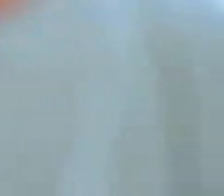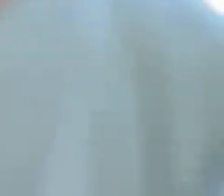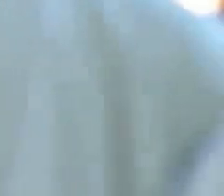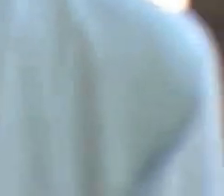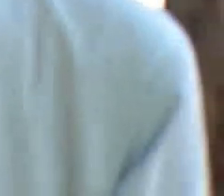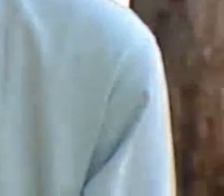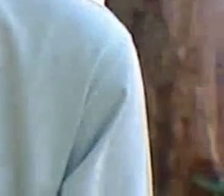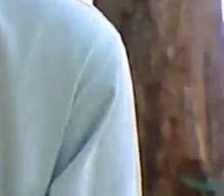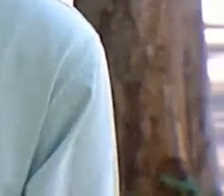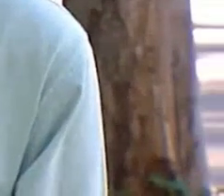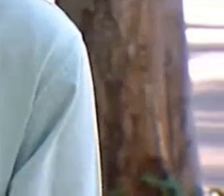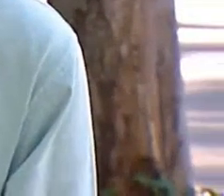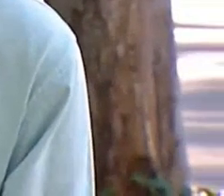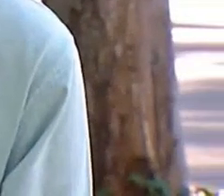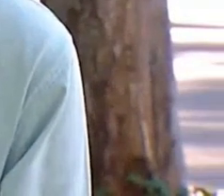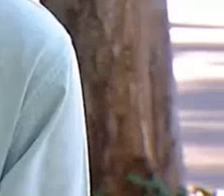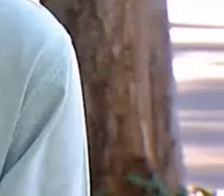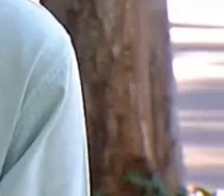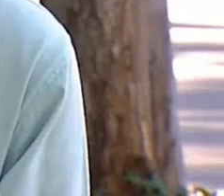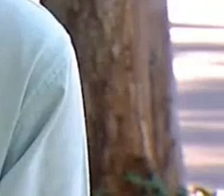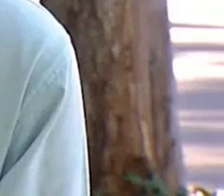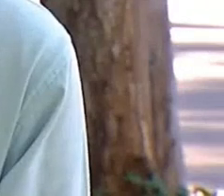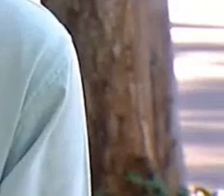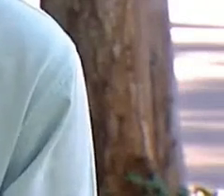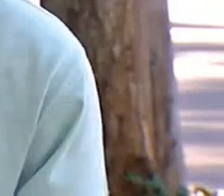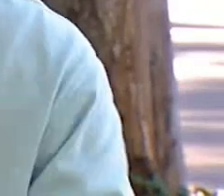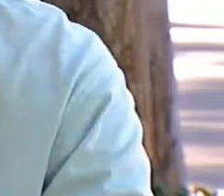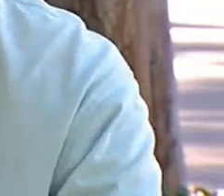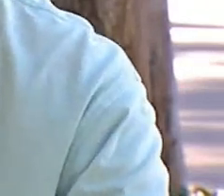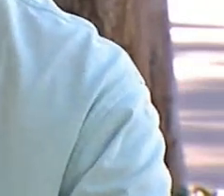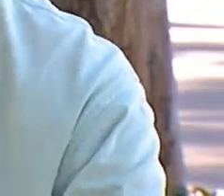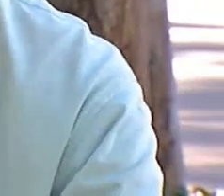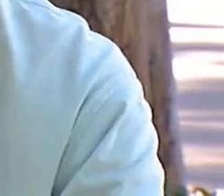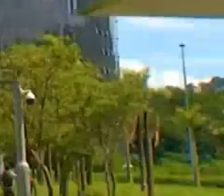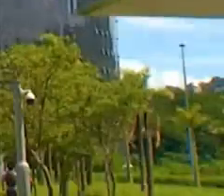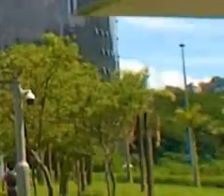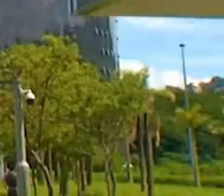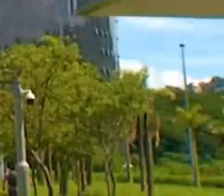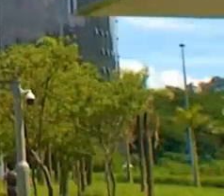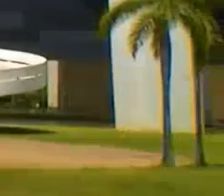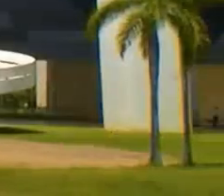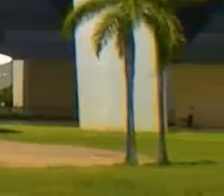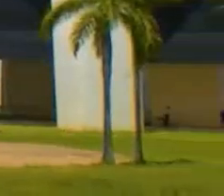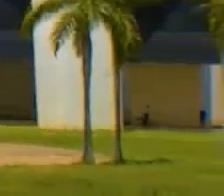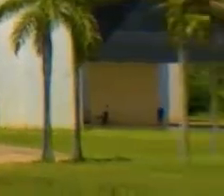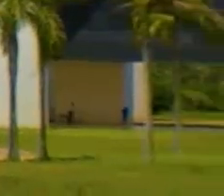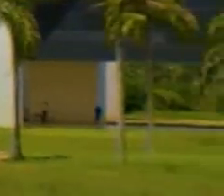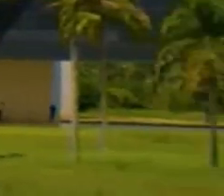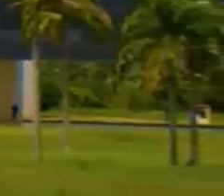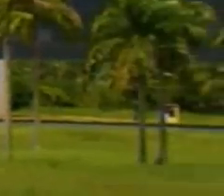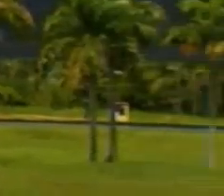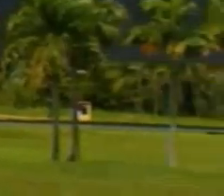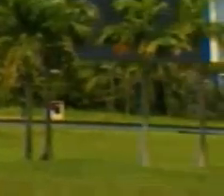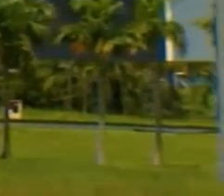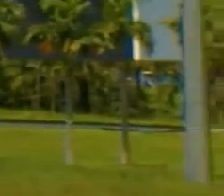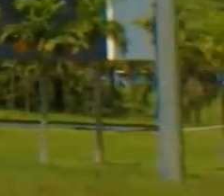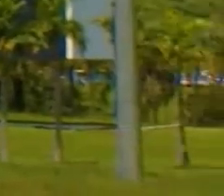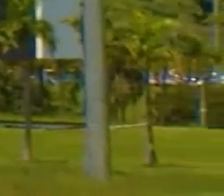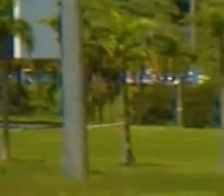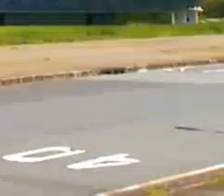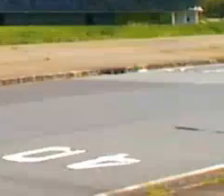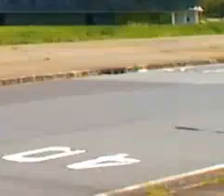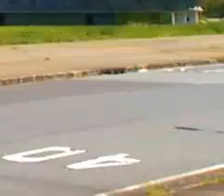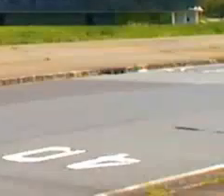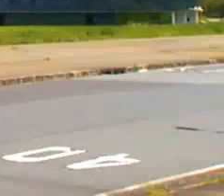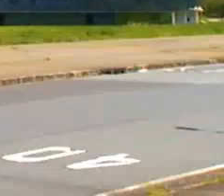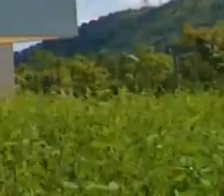o representante da ONG tren afirma é priso vontade política principalmente do Poder Executivo Mineiro para conseguir um maior